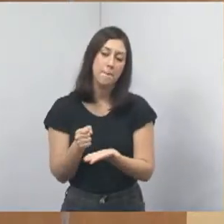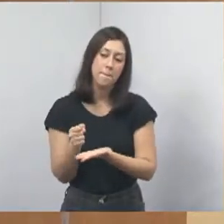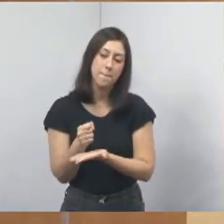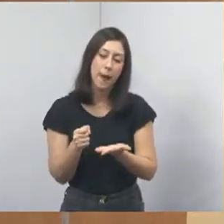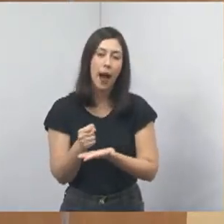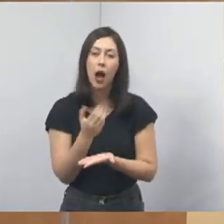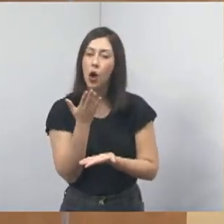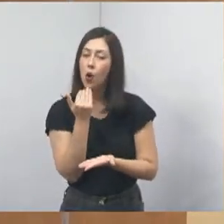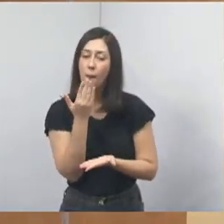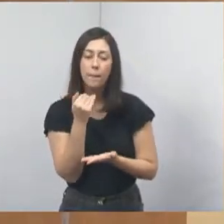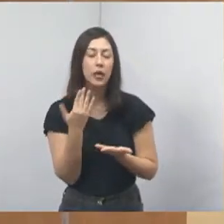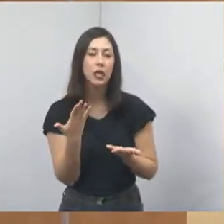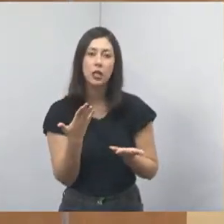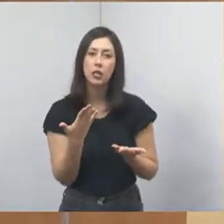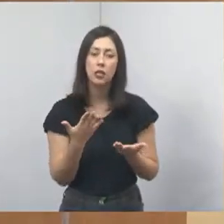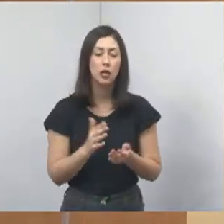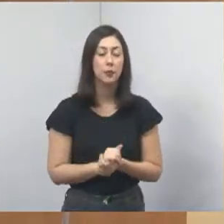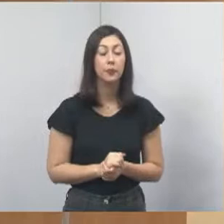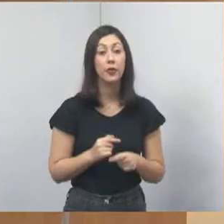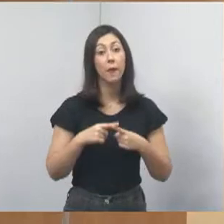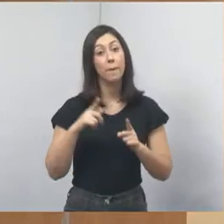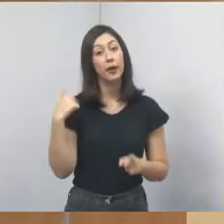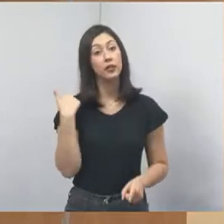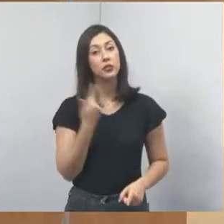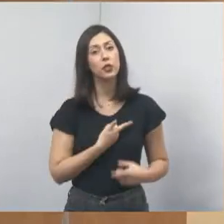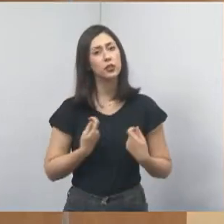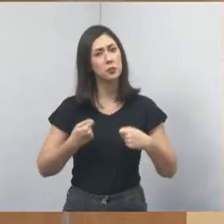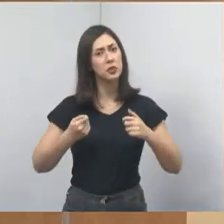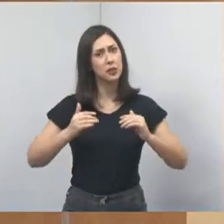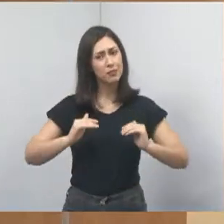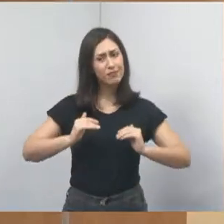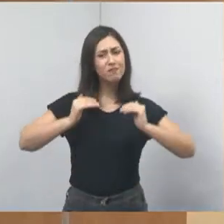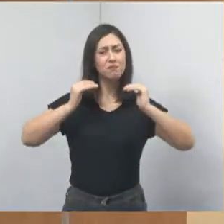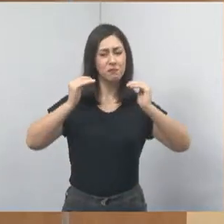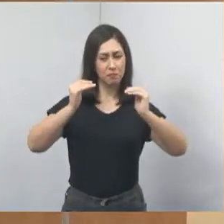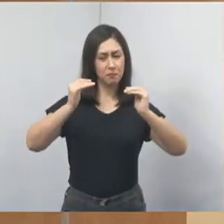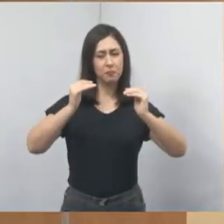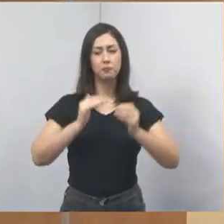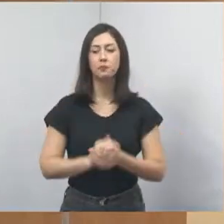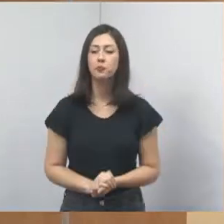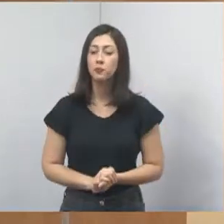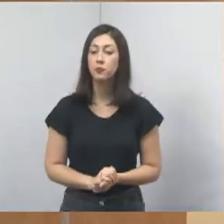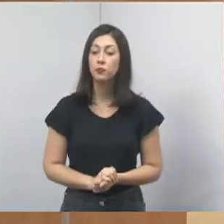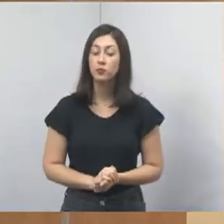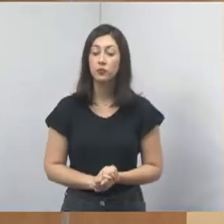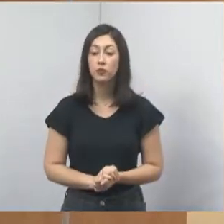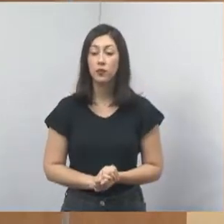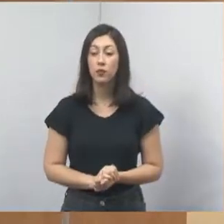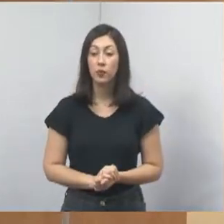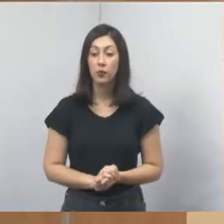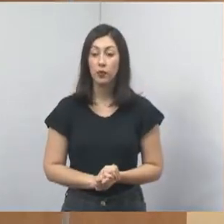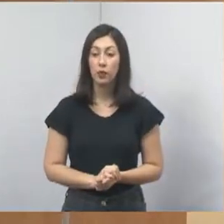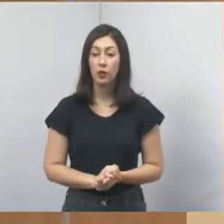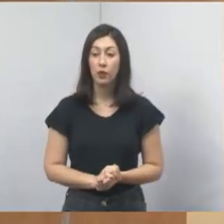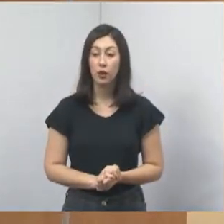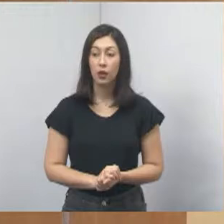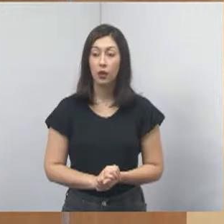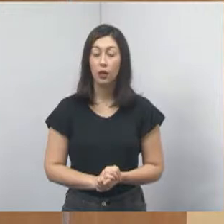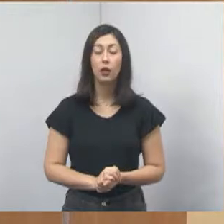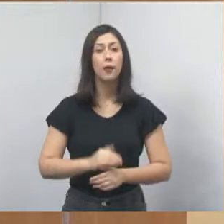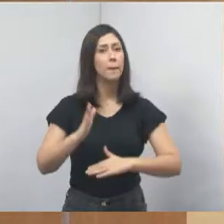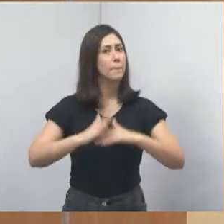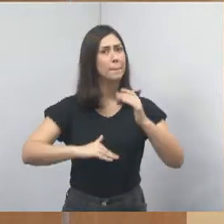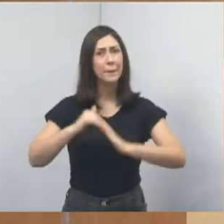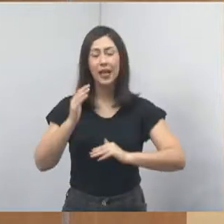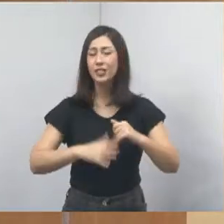pede um prato de comida, mas nós somos convidados a avançar nesse sentido. E o agir passa muito por isso. E são ações